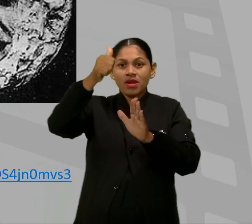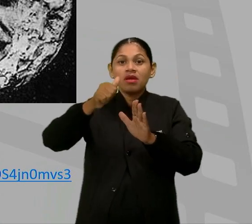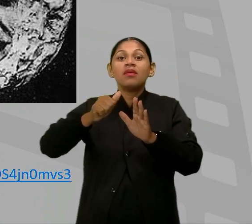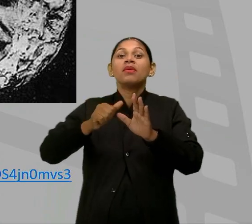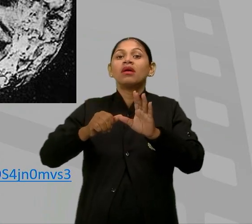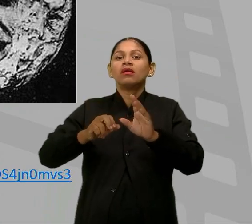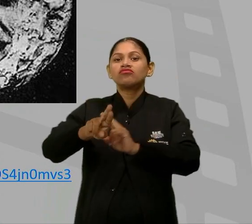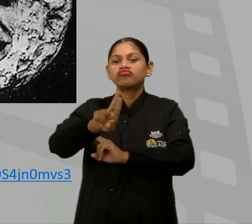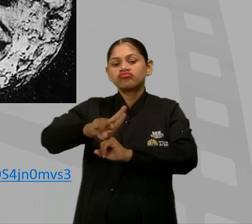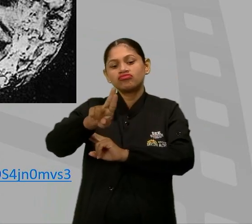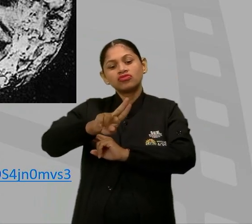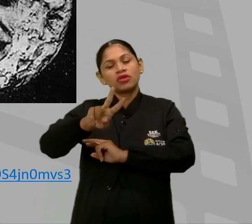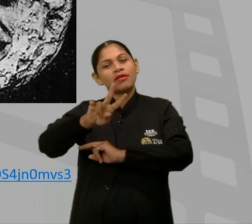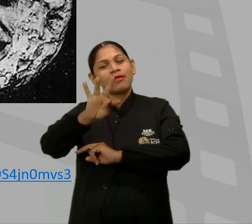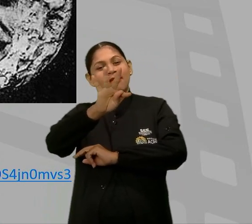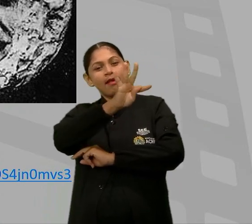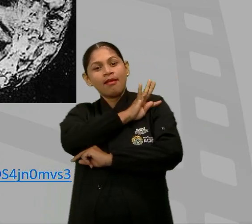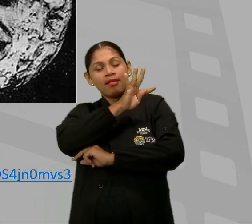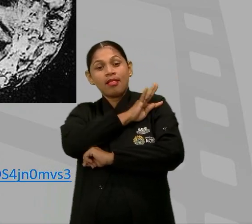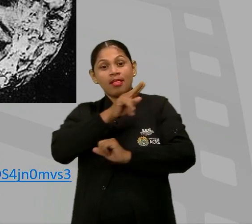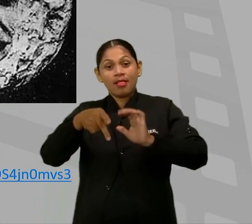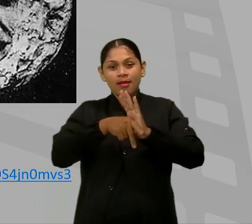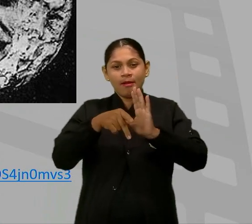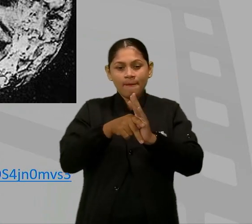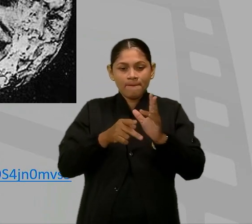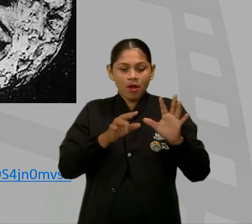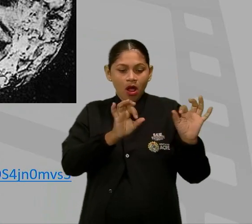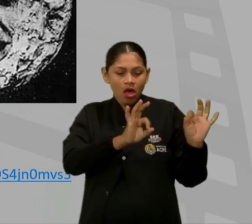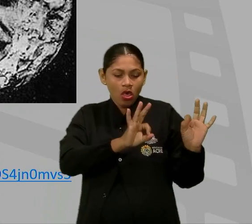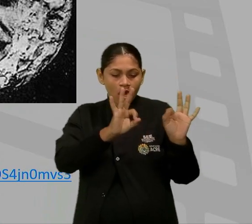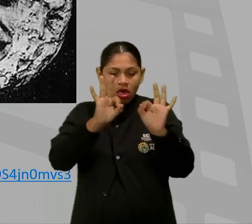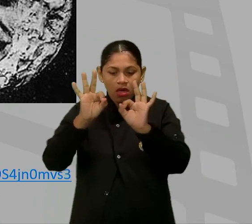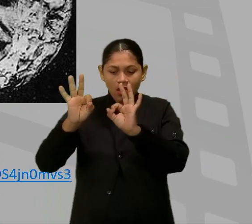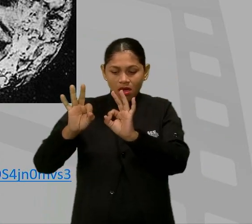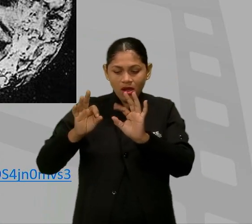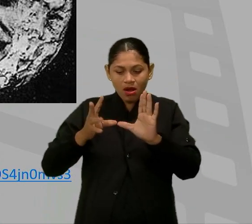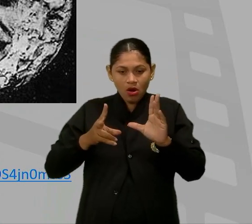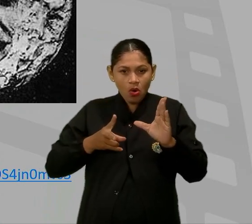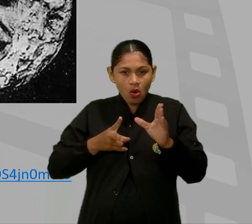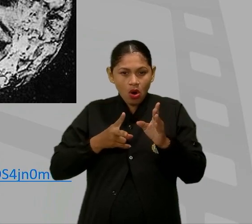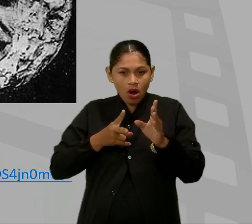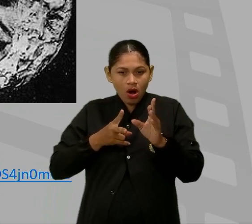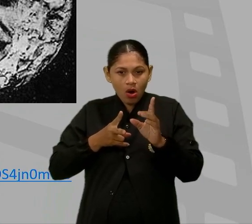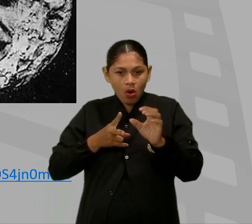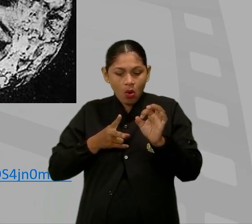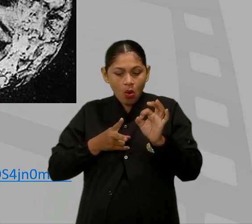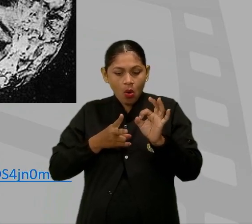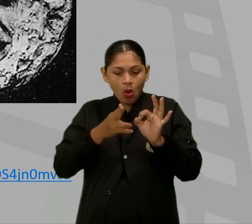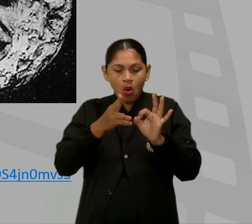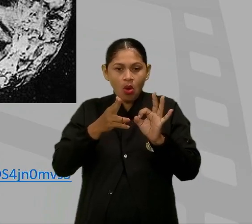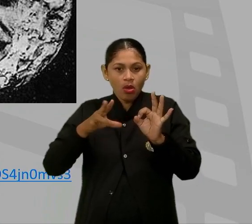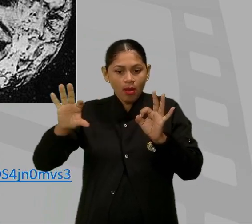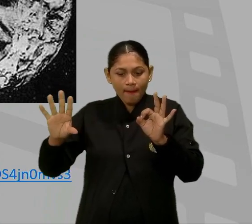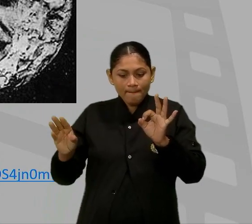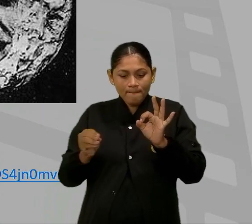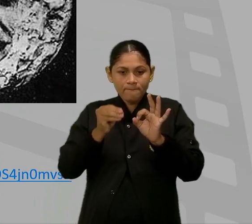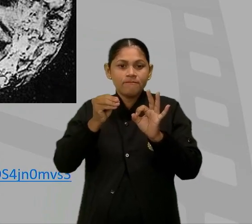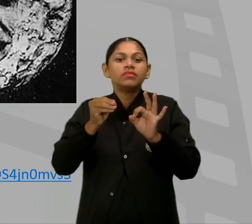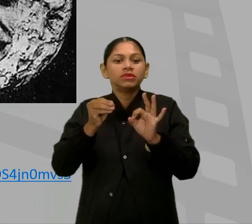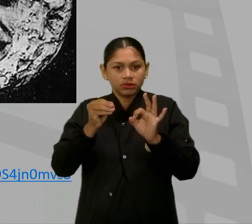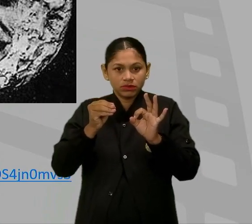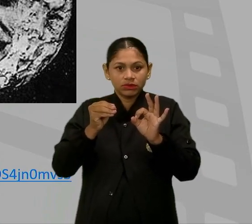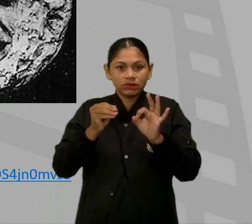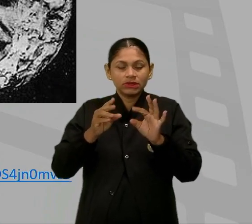edição, efeitos especiais e narrativas em cinema, tornando-se conhecido por suas obras